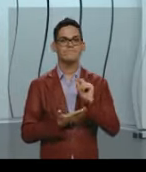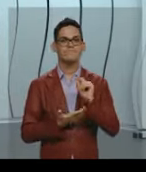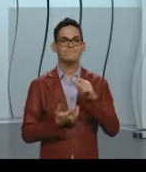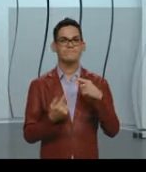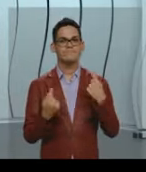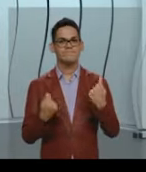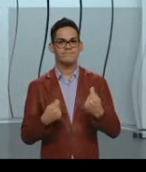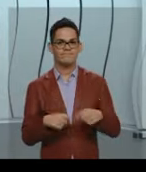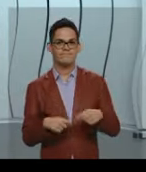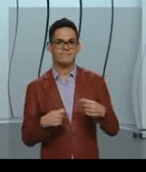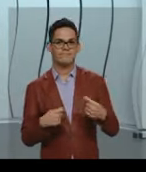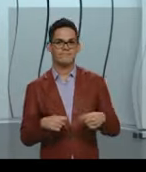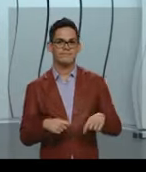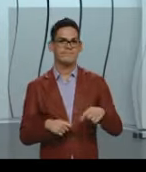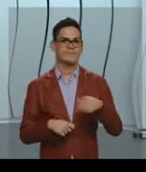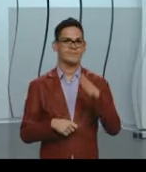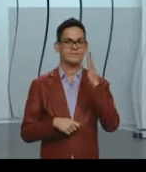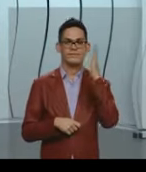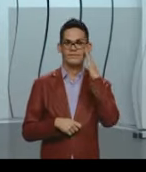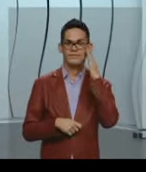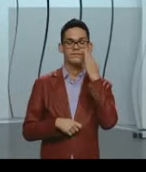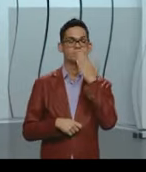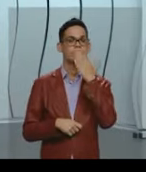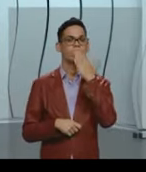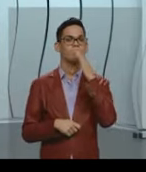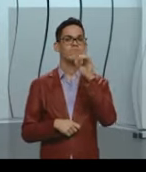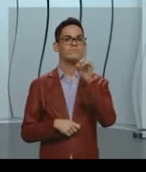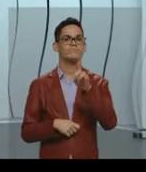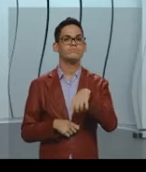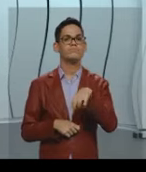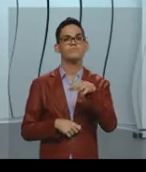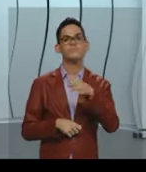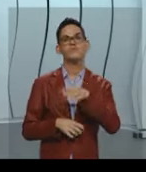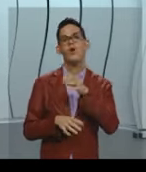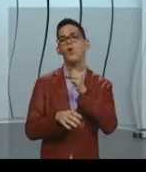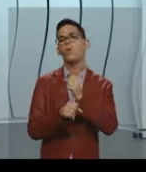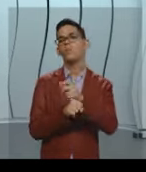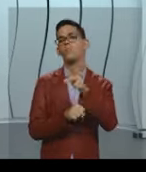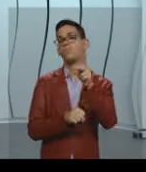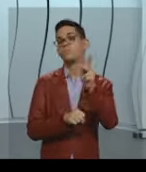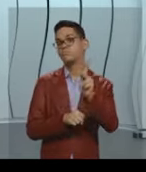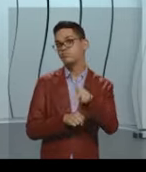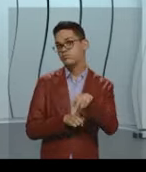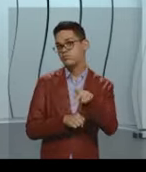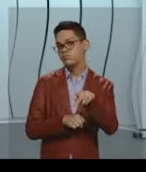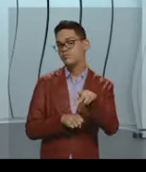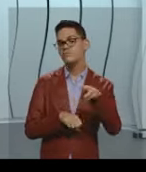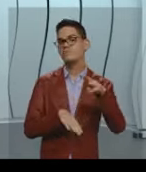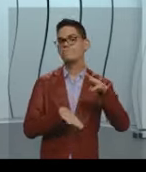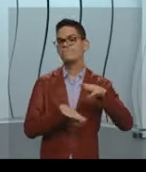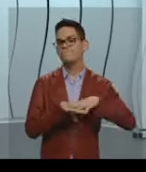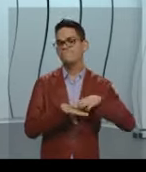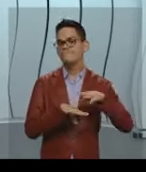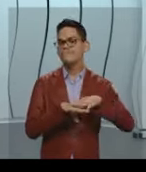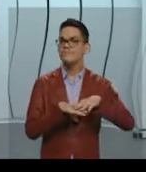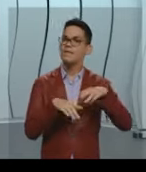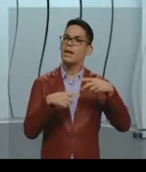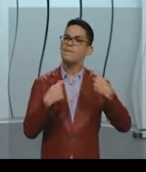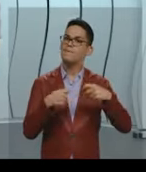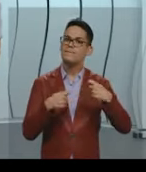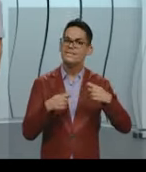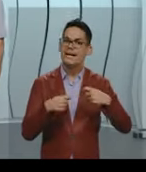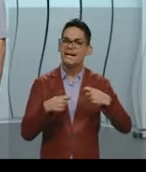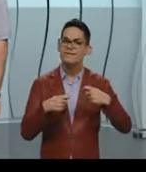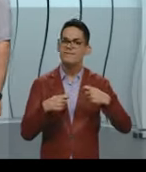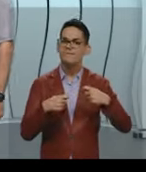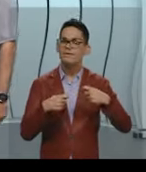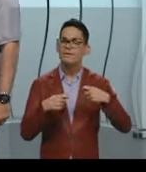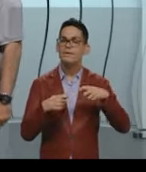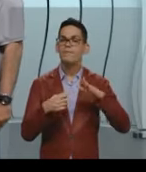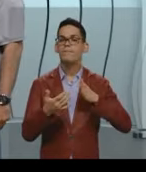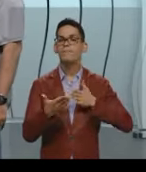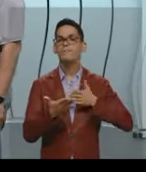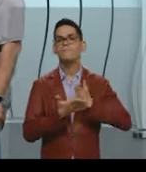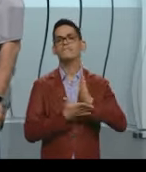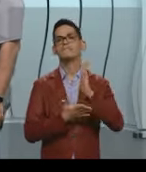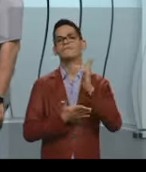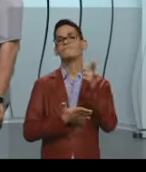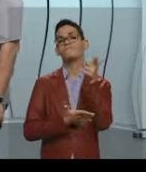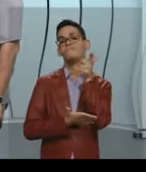seguinte: qual seria a nota de matemática, a nota mínima para ele obter em matemática aqui, para ele ser aprovado no